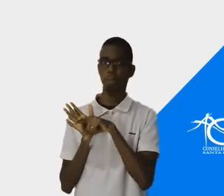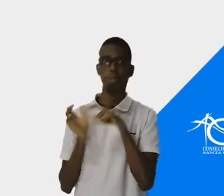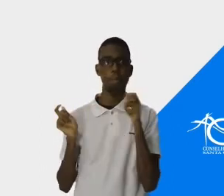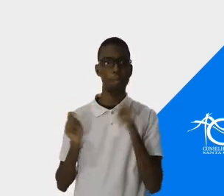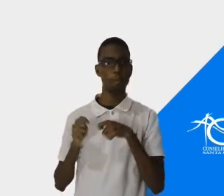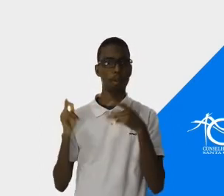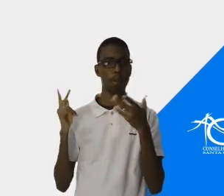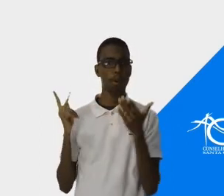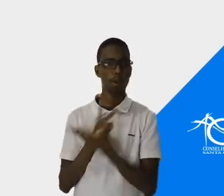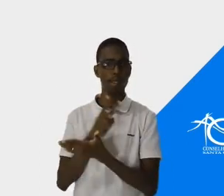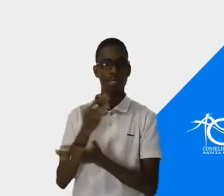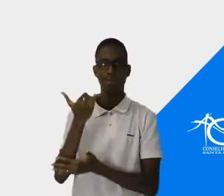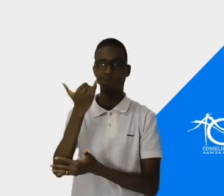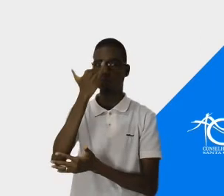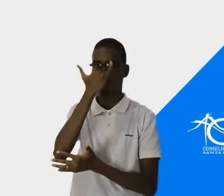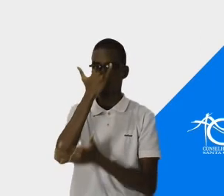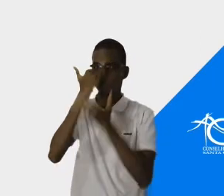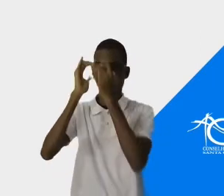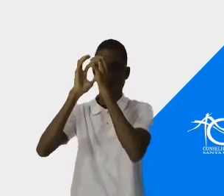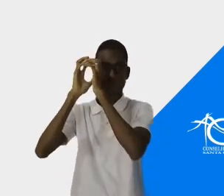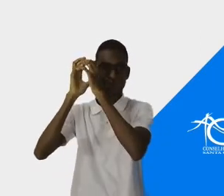uma repercussão